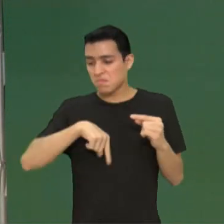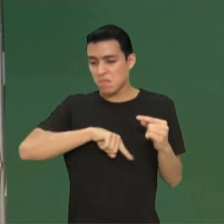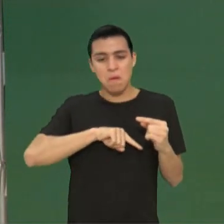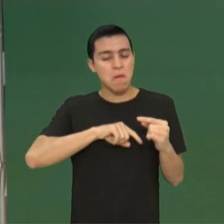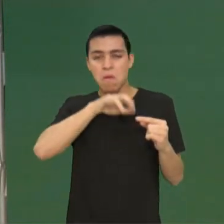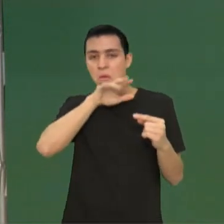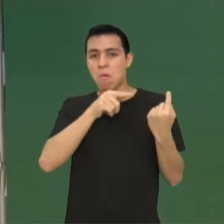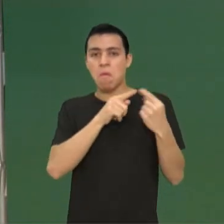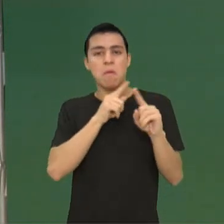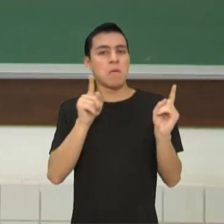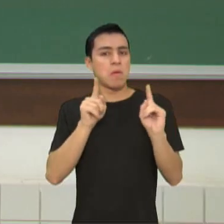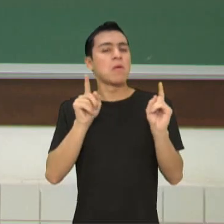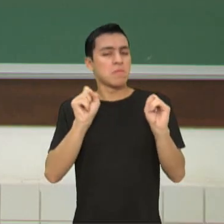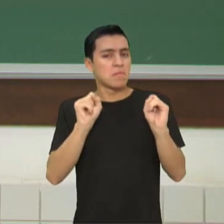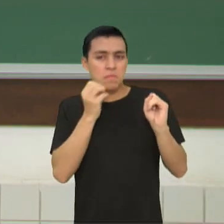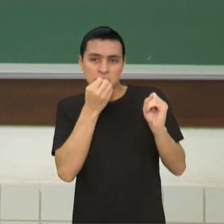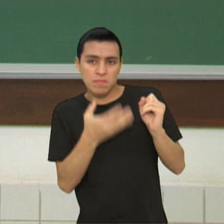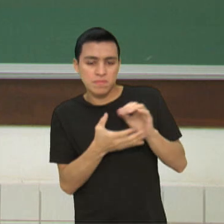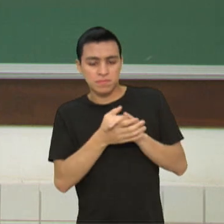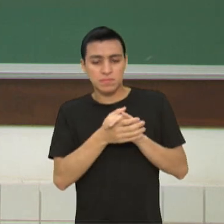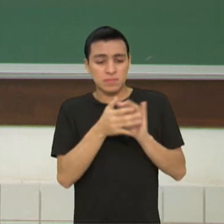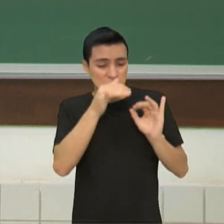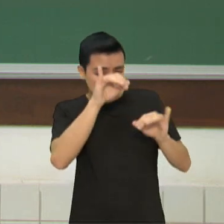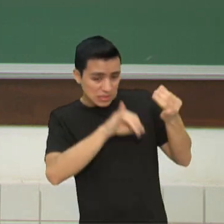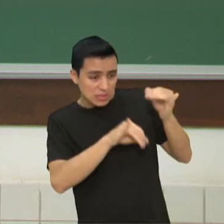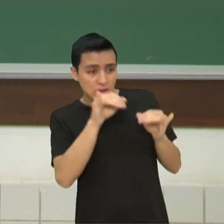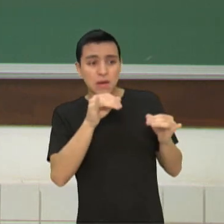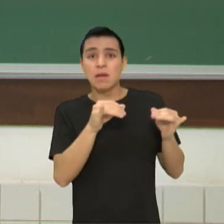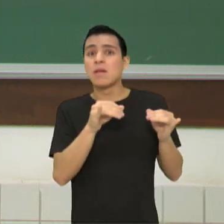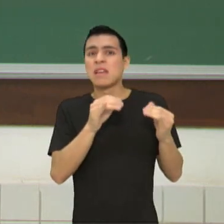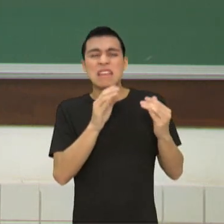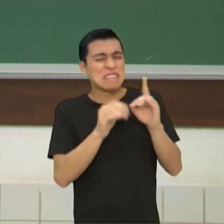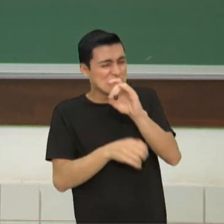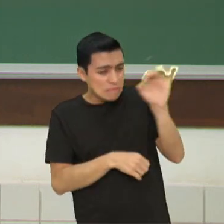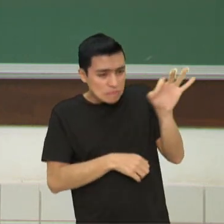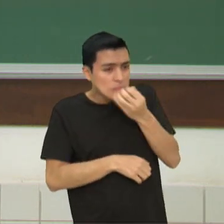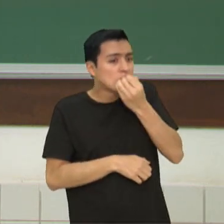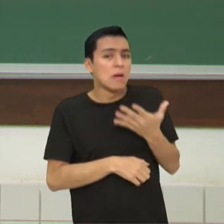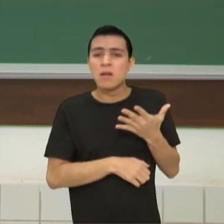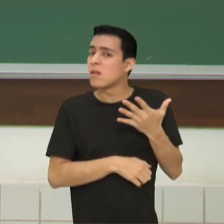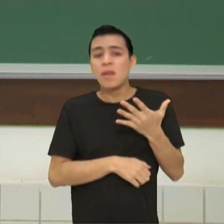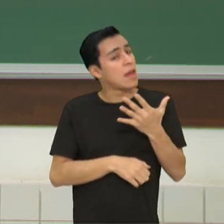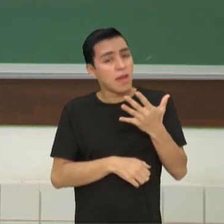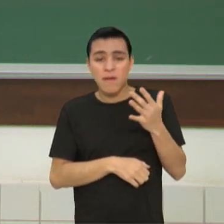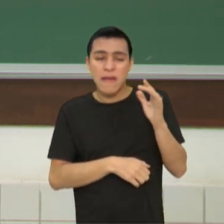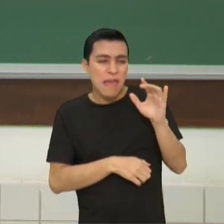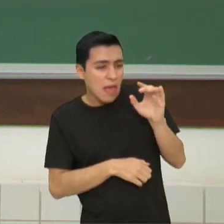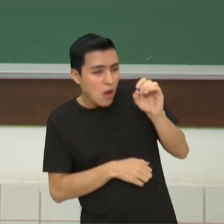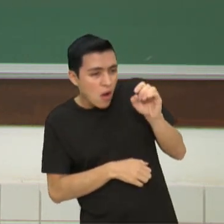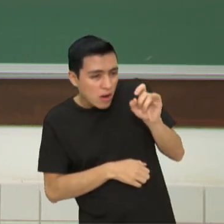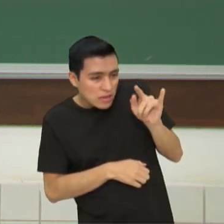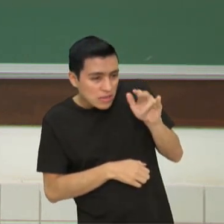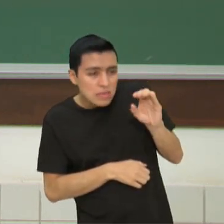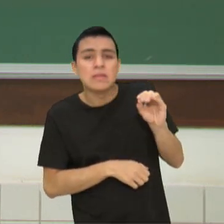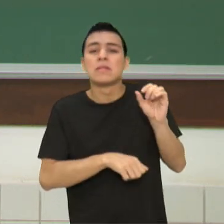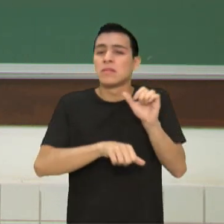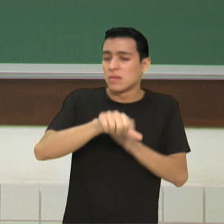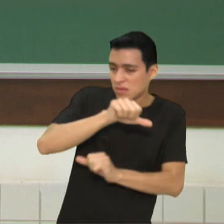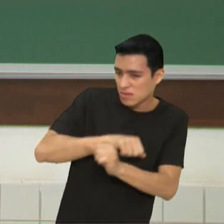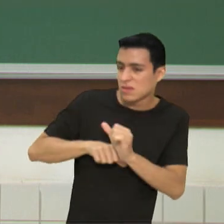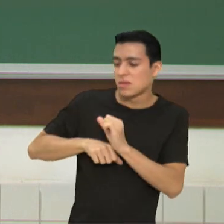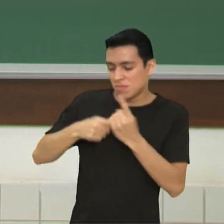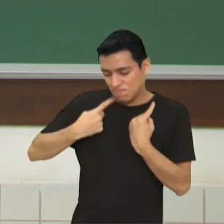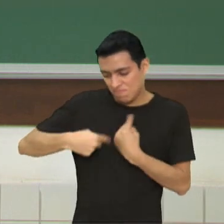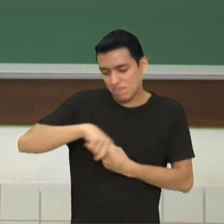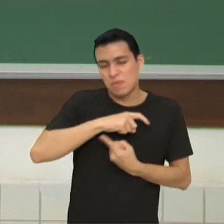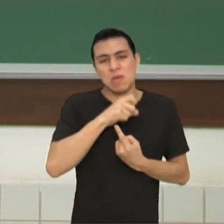nós. Nenhuma reação química tem 100% de rendimento. Alguma coisa da água oxigenada ainda vai se transformar em radicais